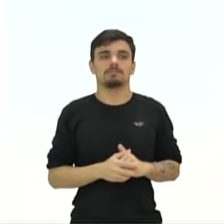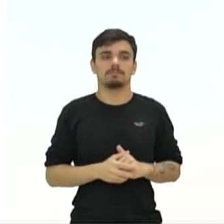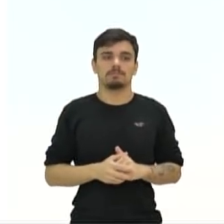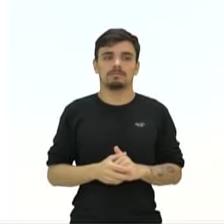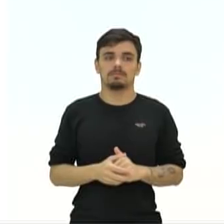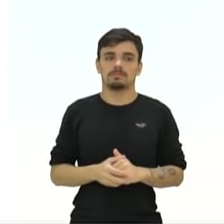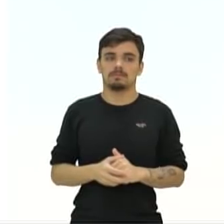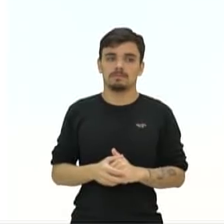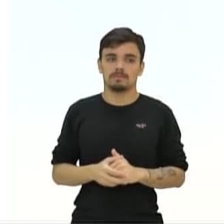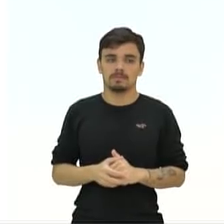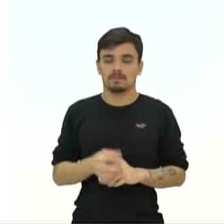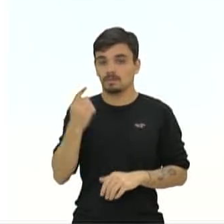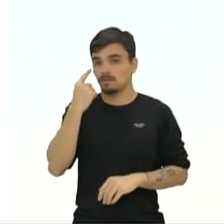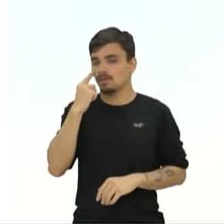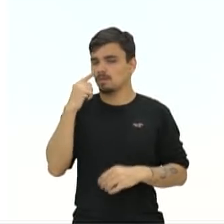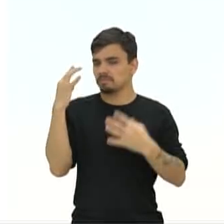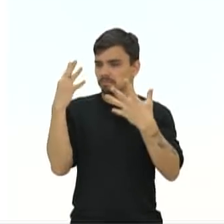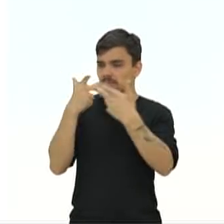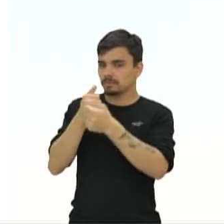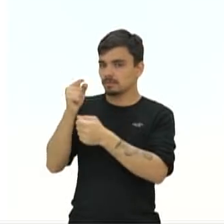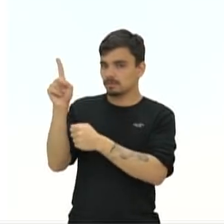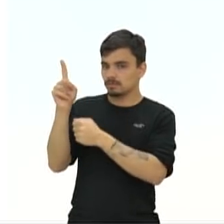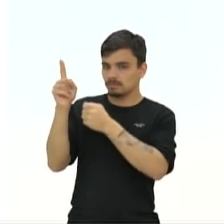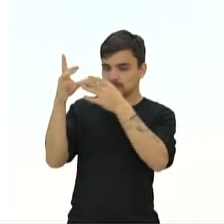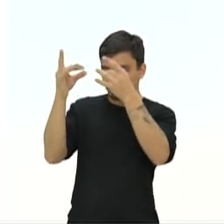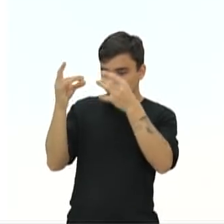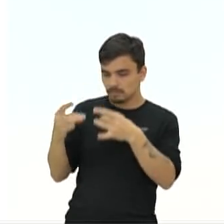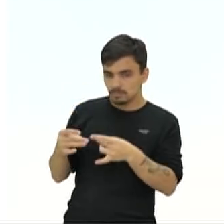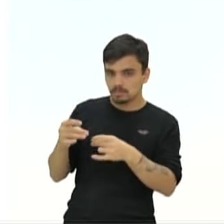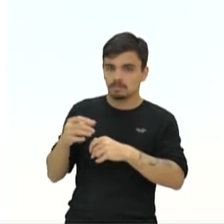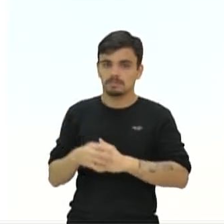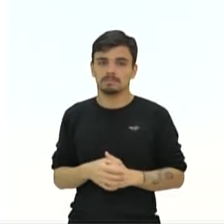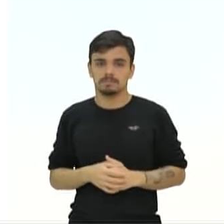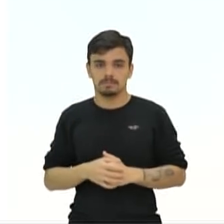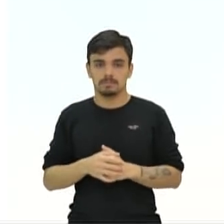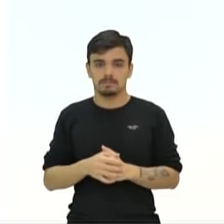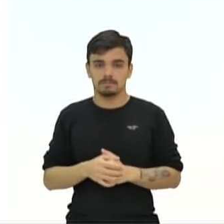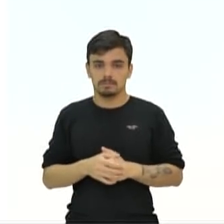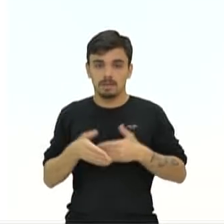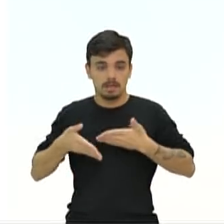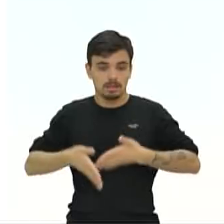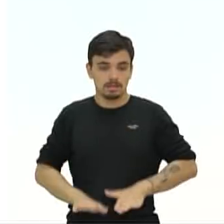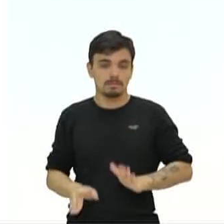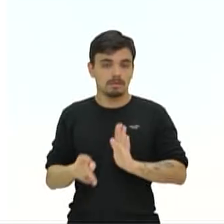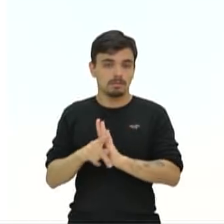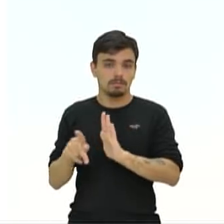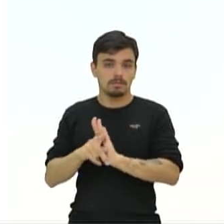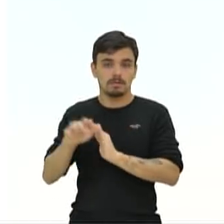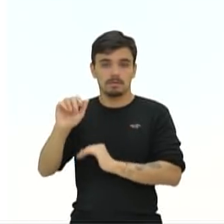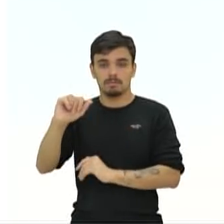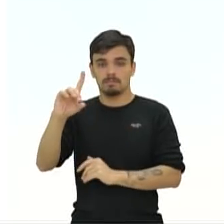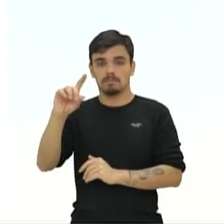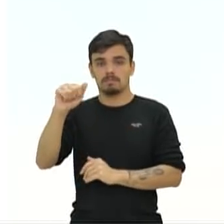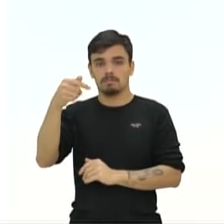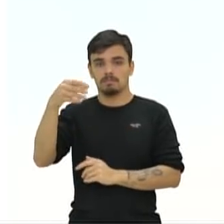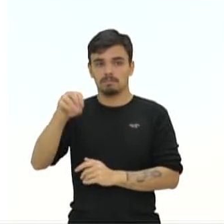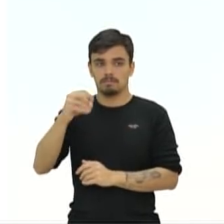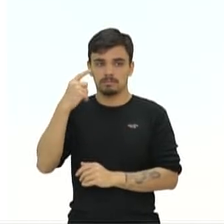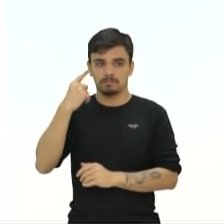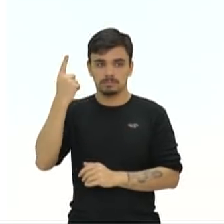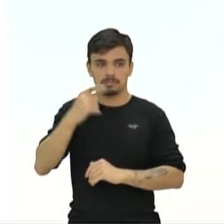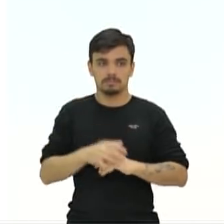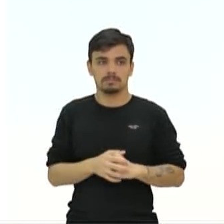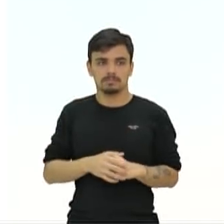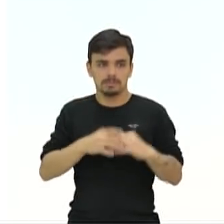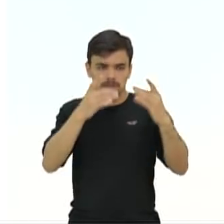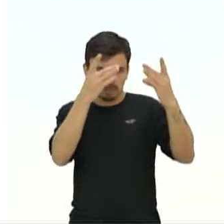Olha que lindo o detalhe da obra, o nascimento de Adão, né? Que está na Capela Sistina, olha que lindo, né? Olha